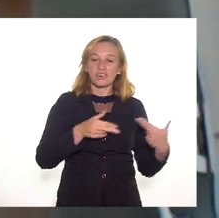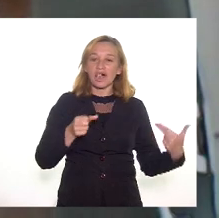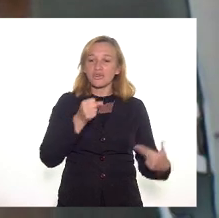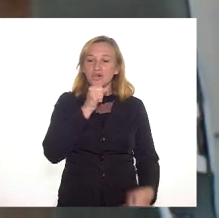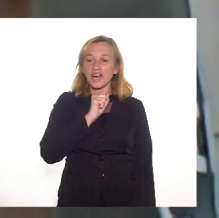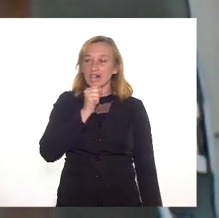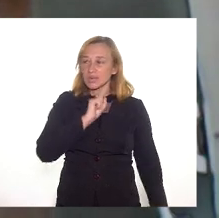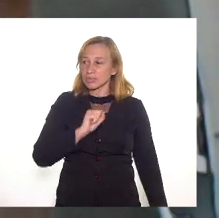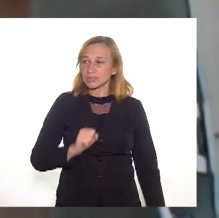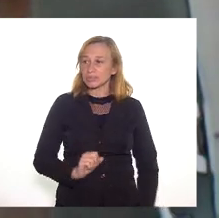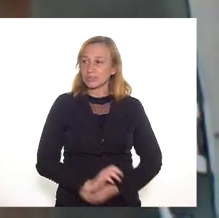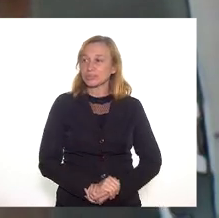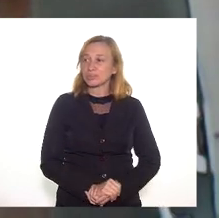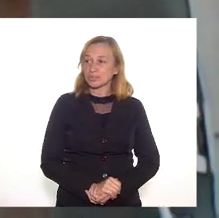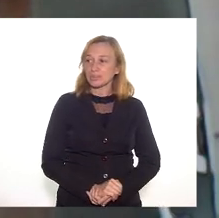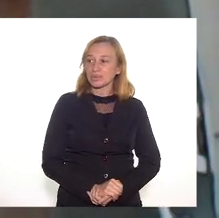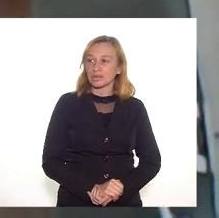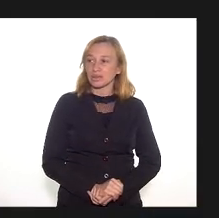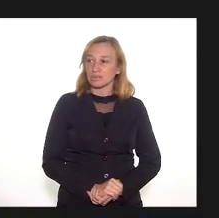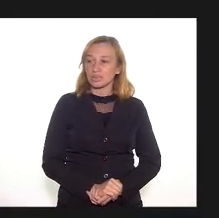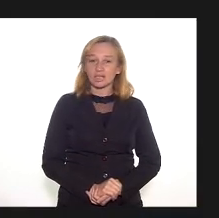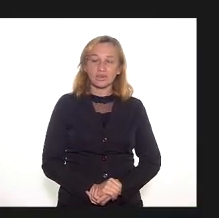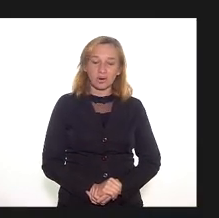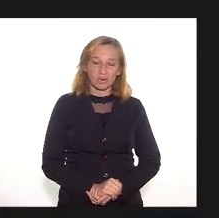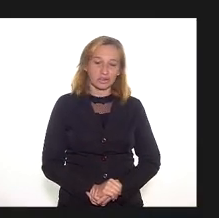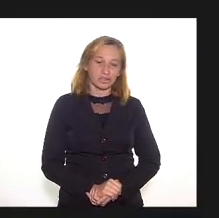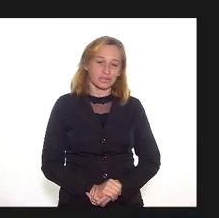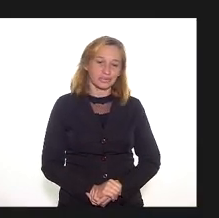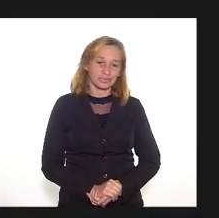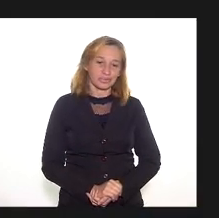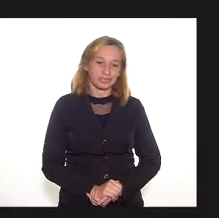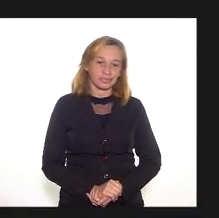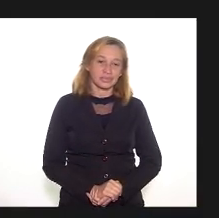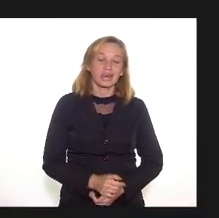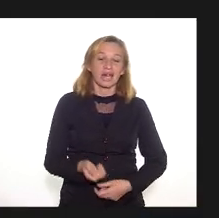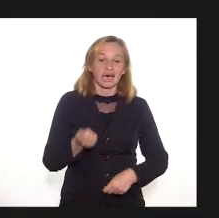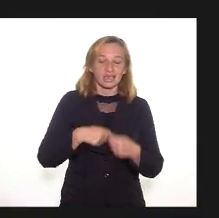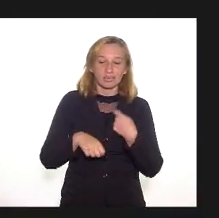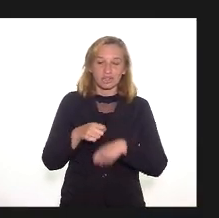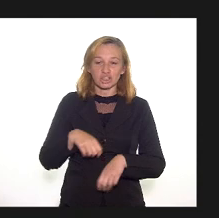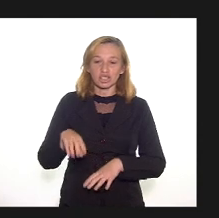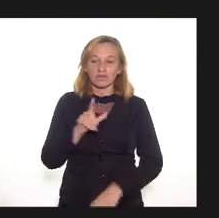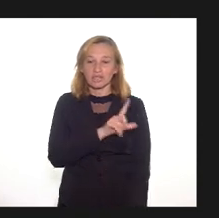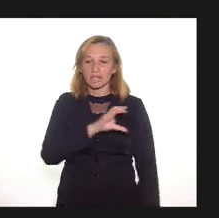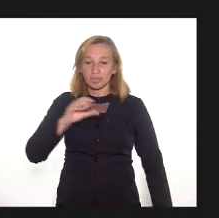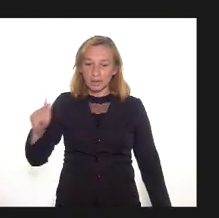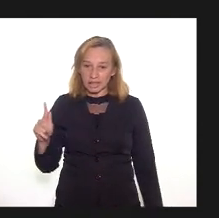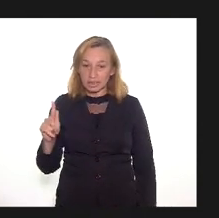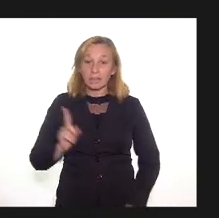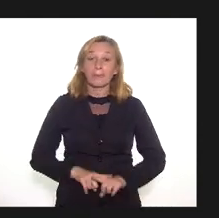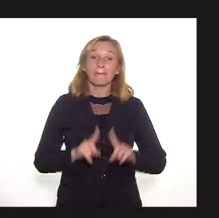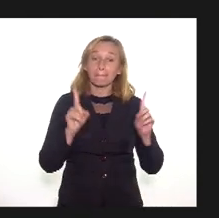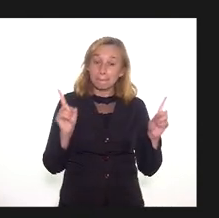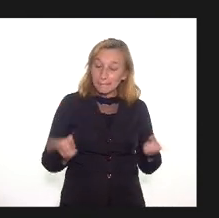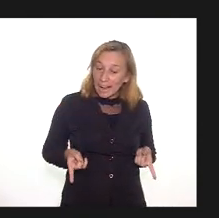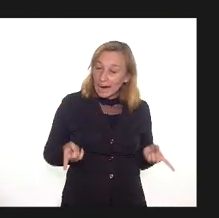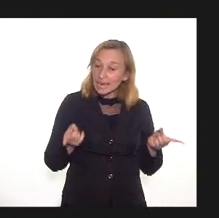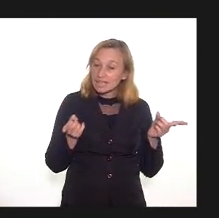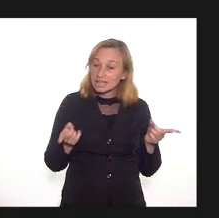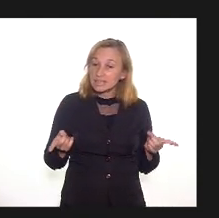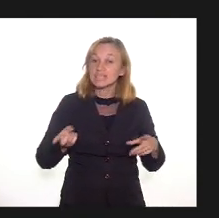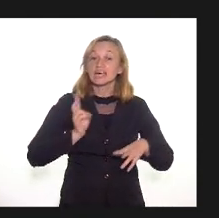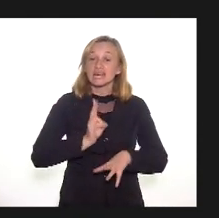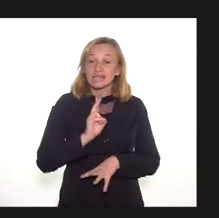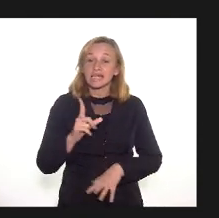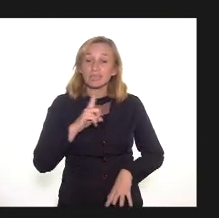em Oaíba na região administrativa de Campo Grande em Oaíba mas que sempre